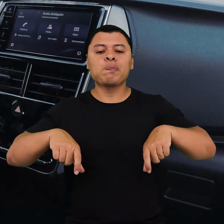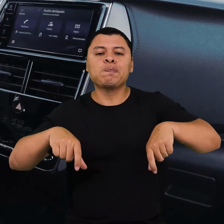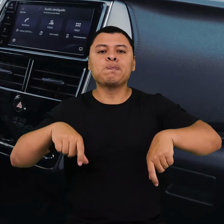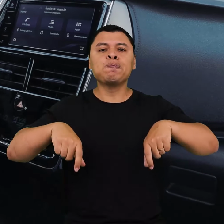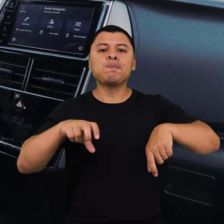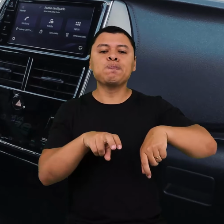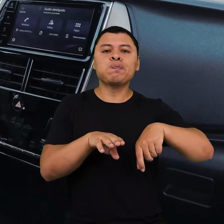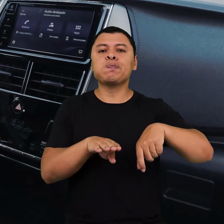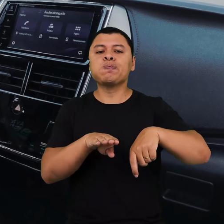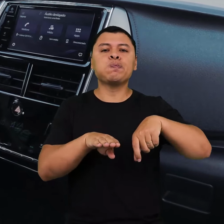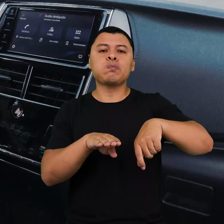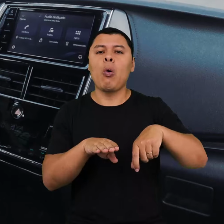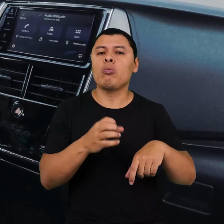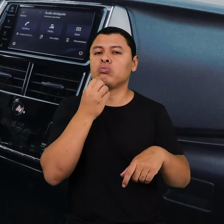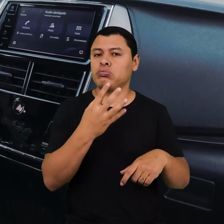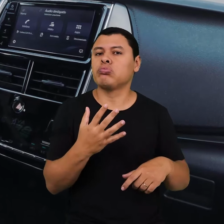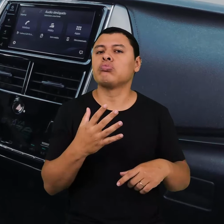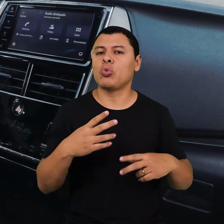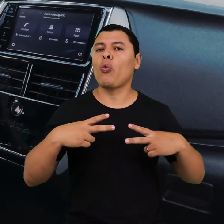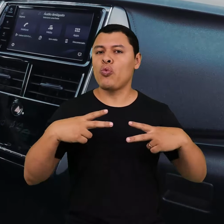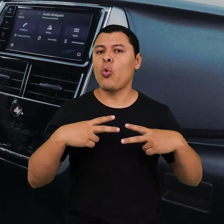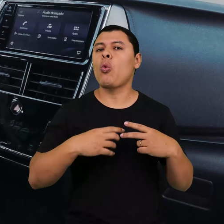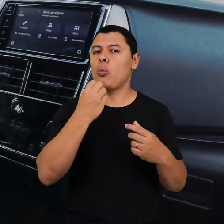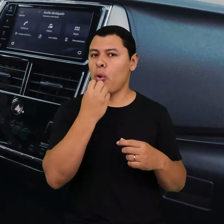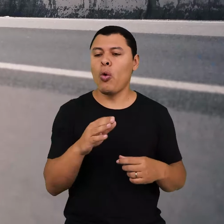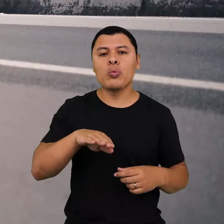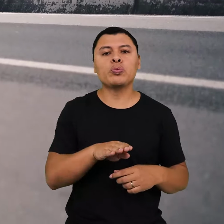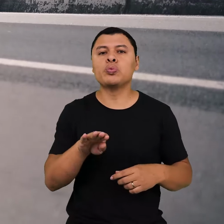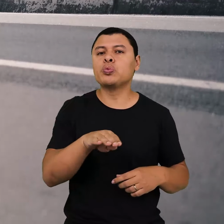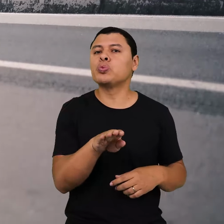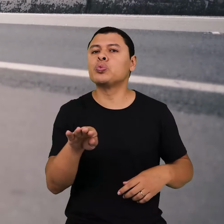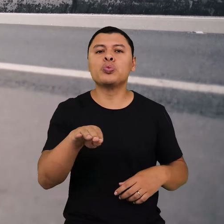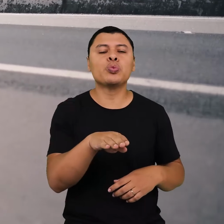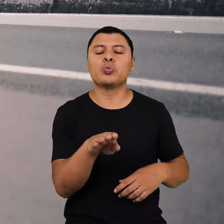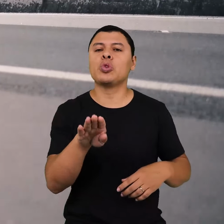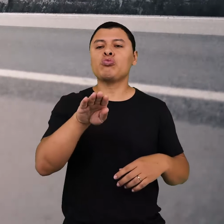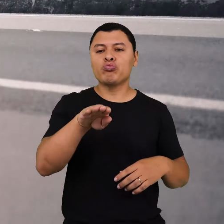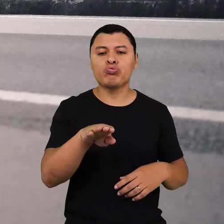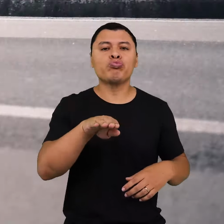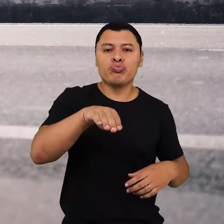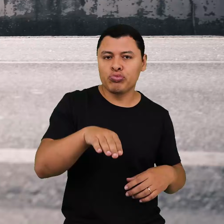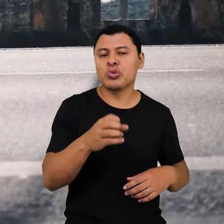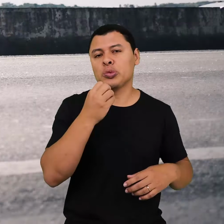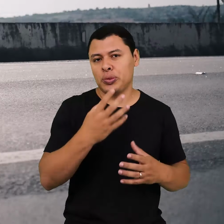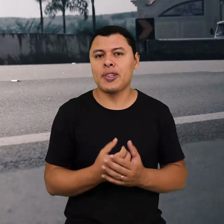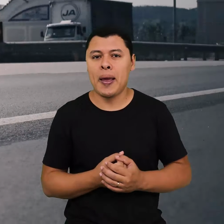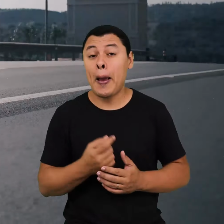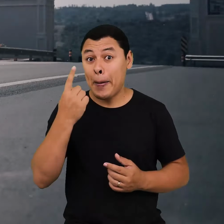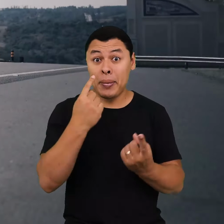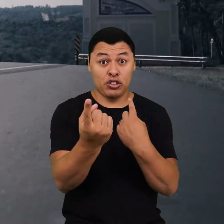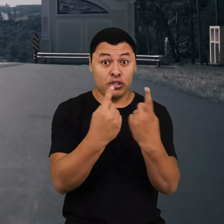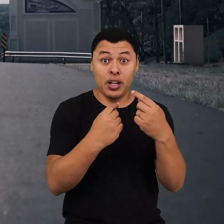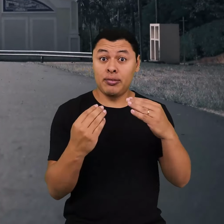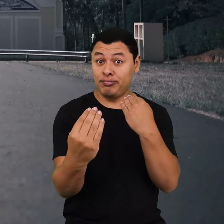mas a Toyota podia trabalhar nesses itens aí são pequenas coisas, mas que fariam alguma diferença, né? Agora